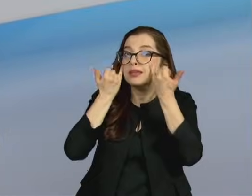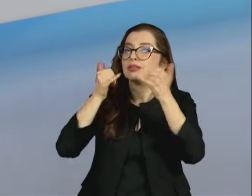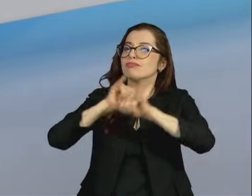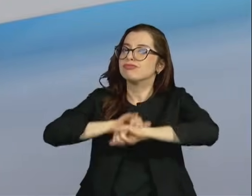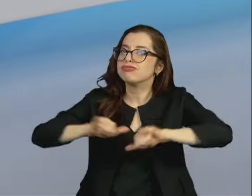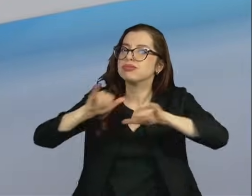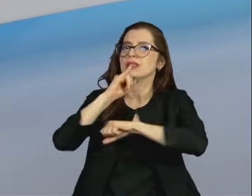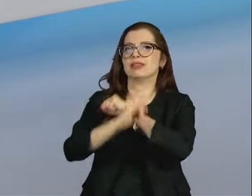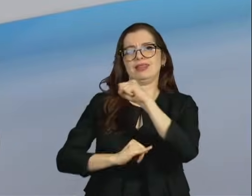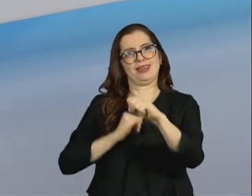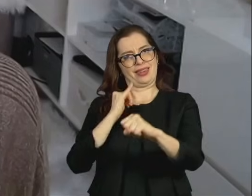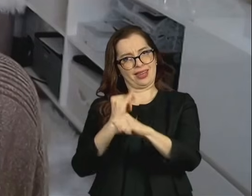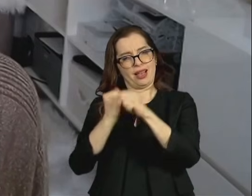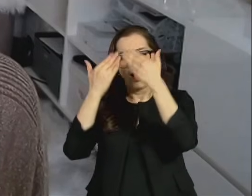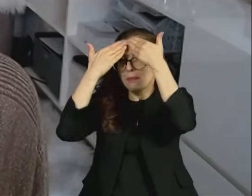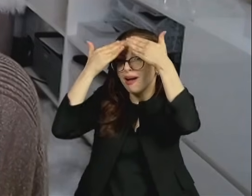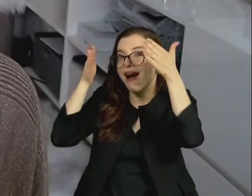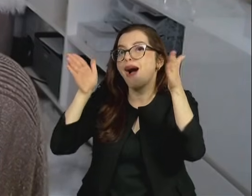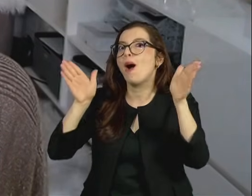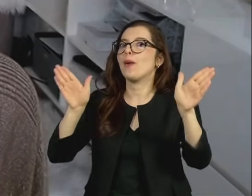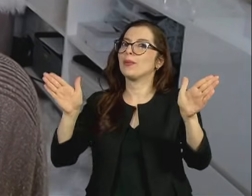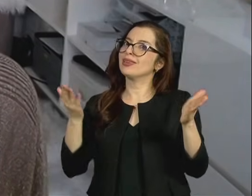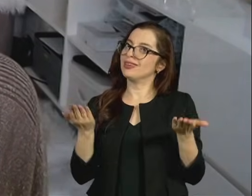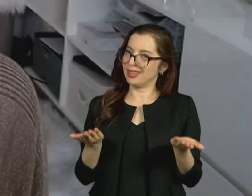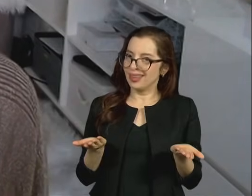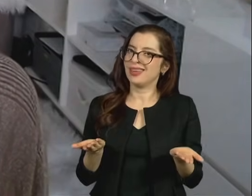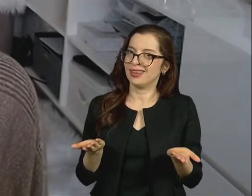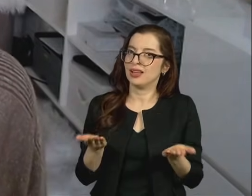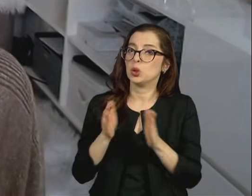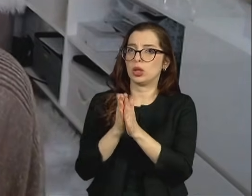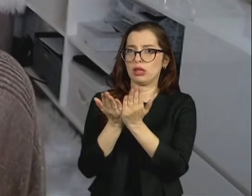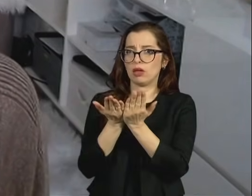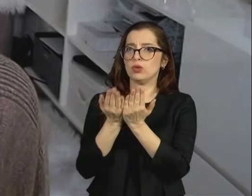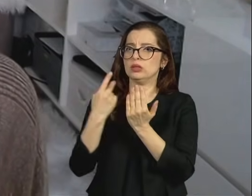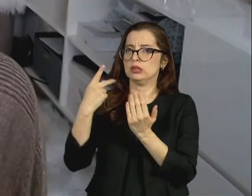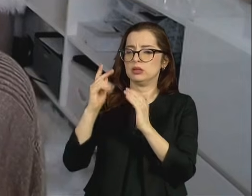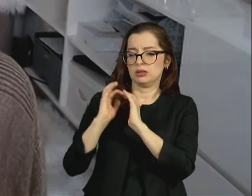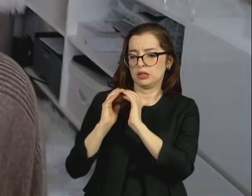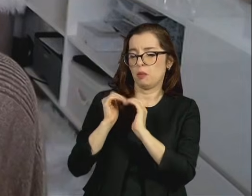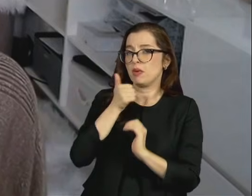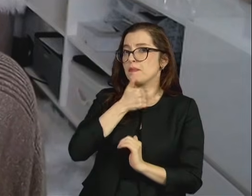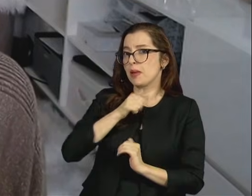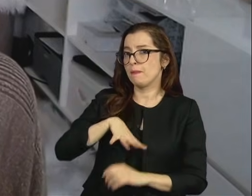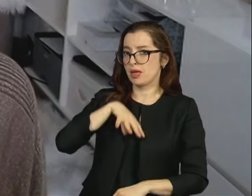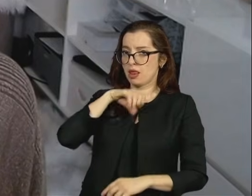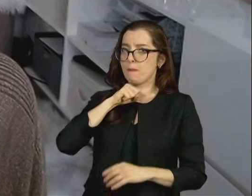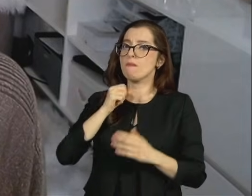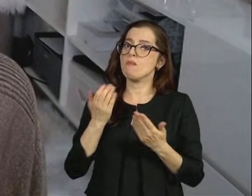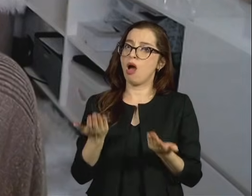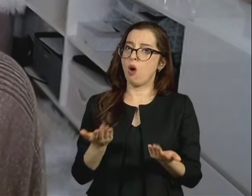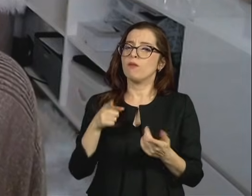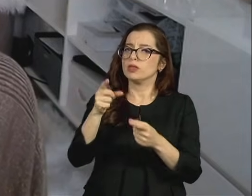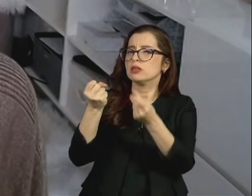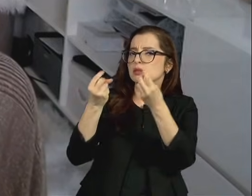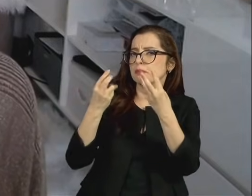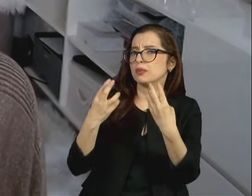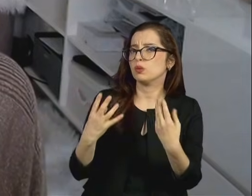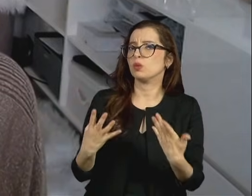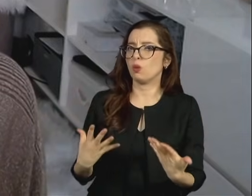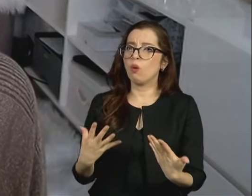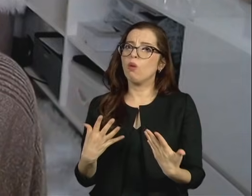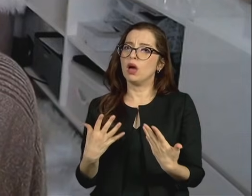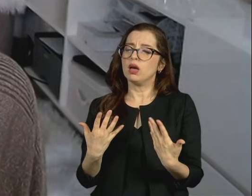E no seu livro, O Cérebro e a Menopausa, doutora, você fala do neurosexismo, que por incrível que pareça é